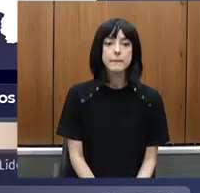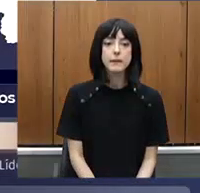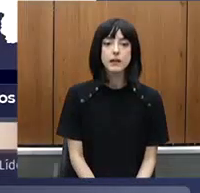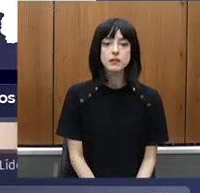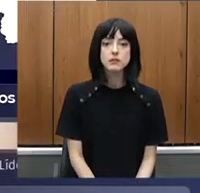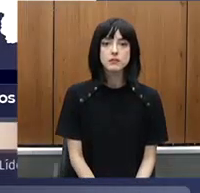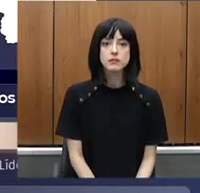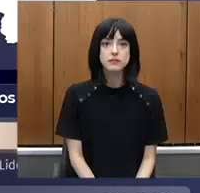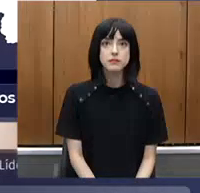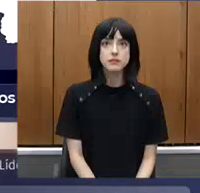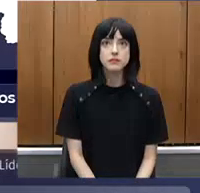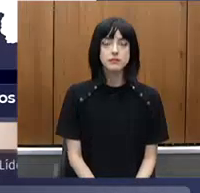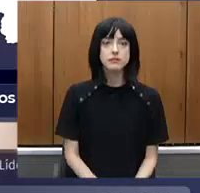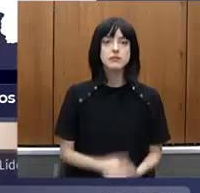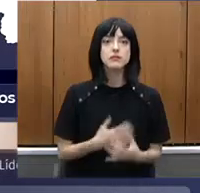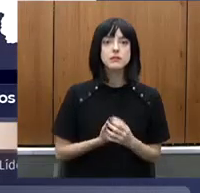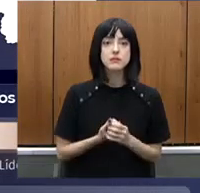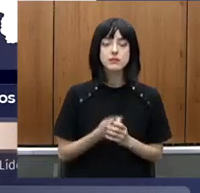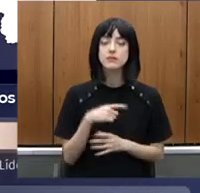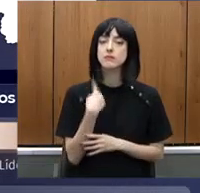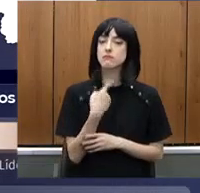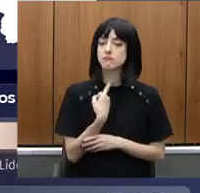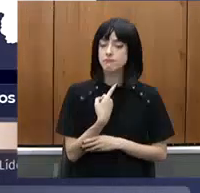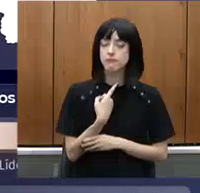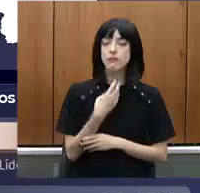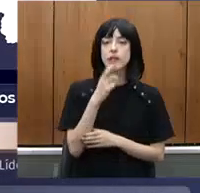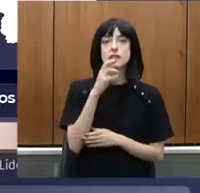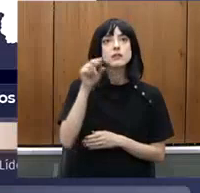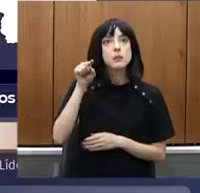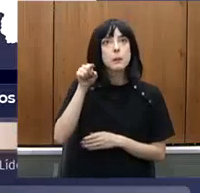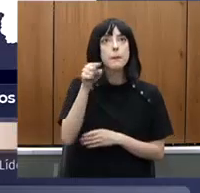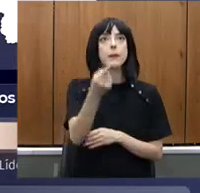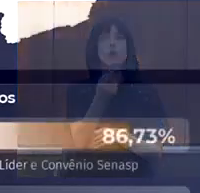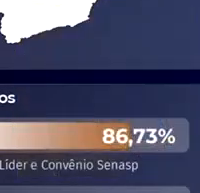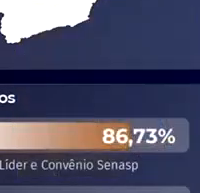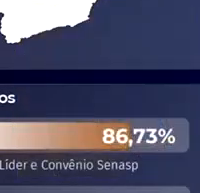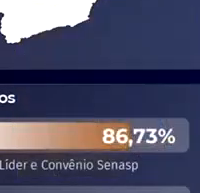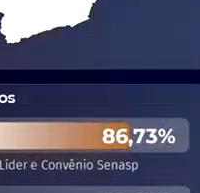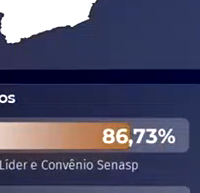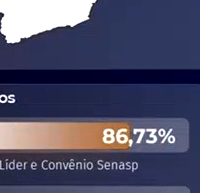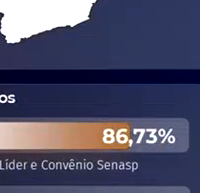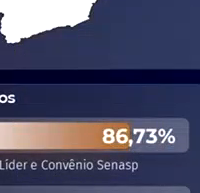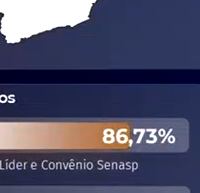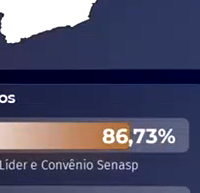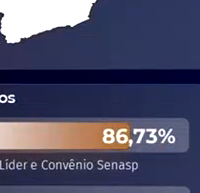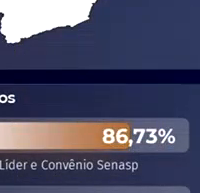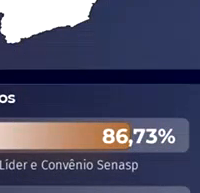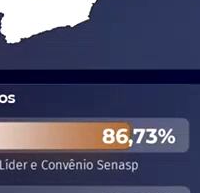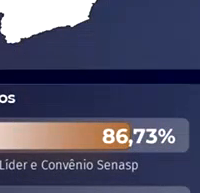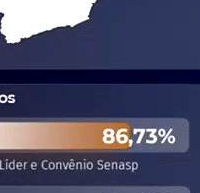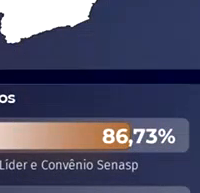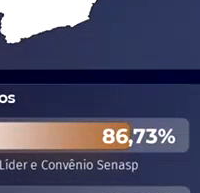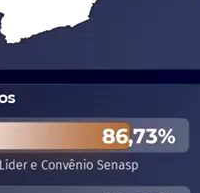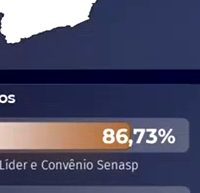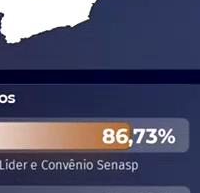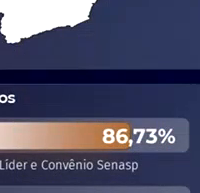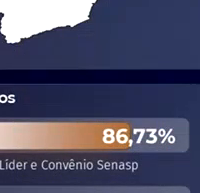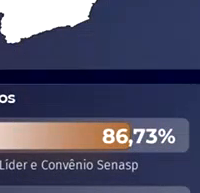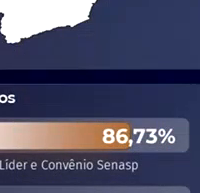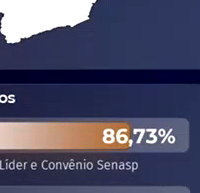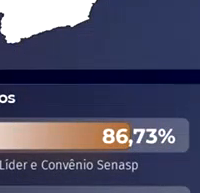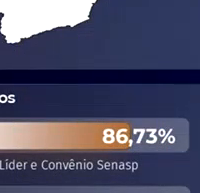Torres rádio HT e foi investido então 153 milhões e isso vai trazer as principais